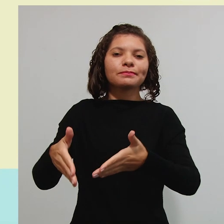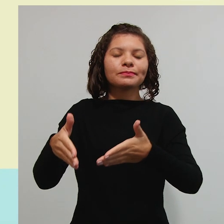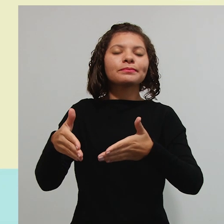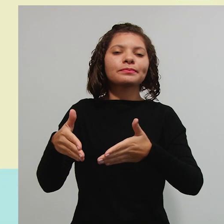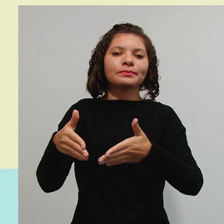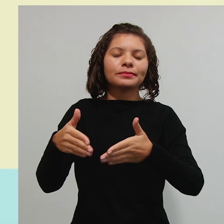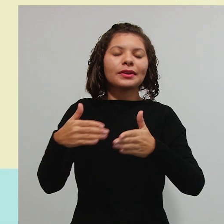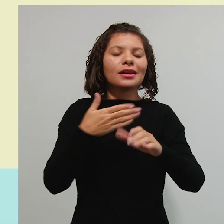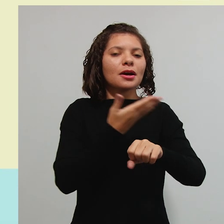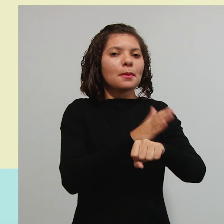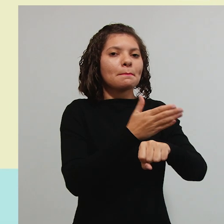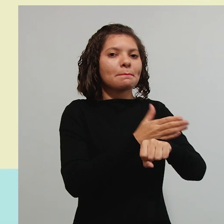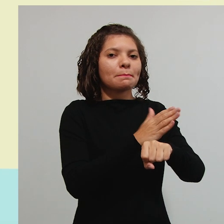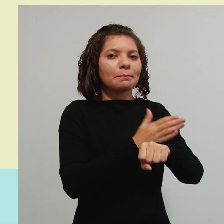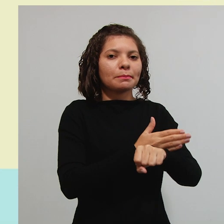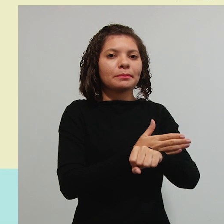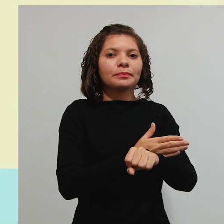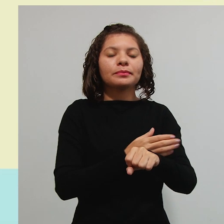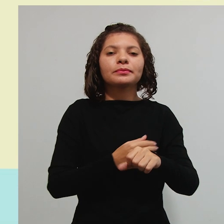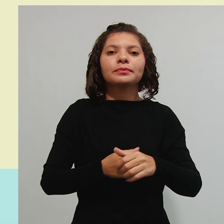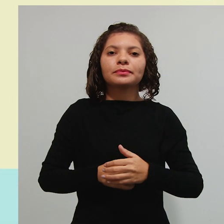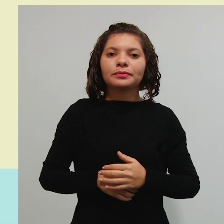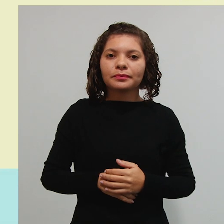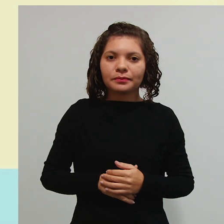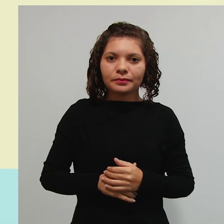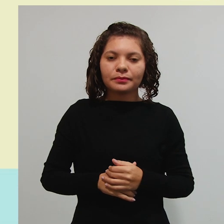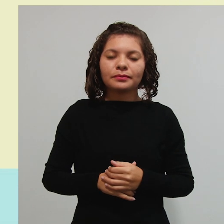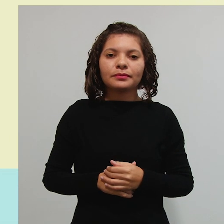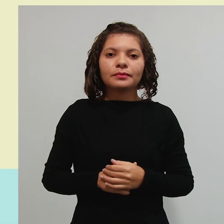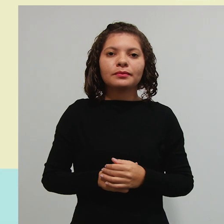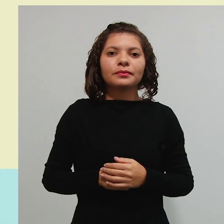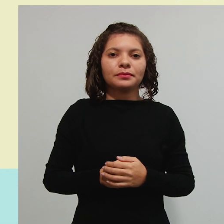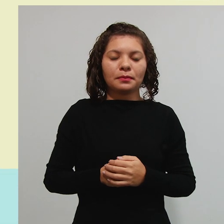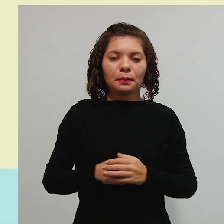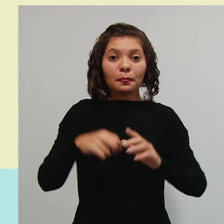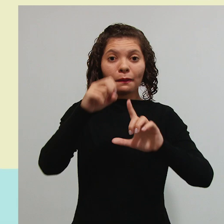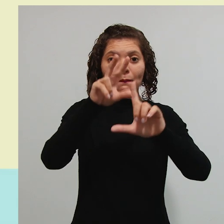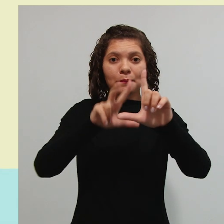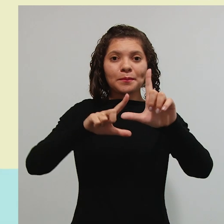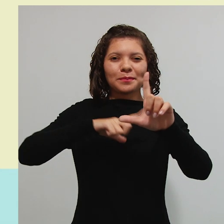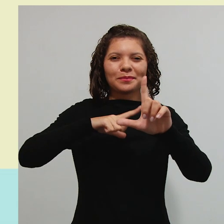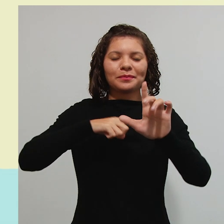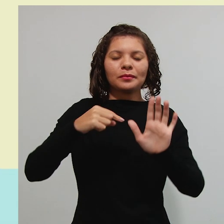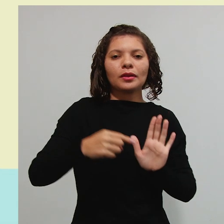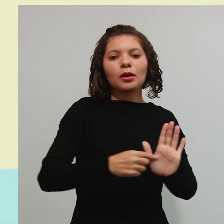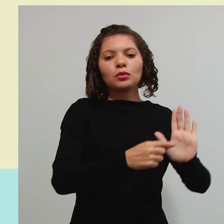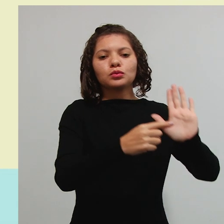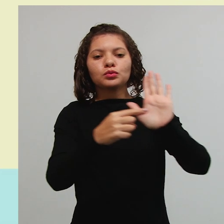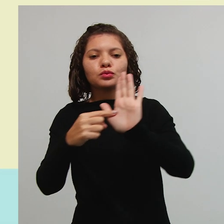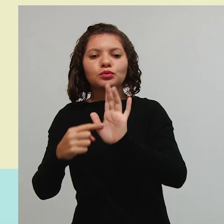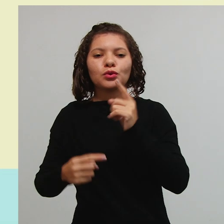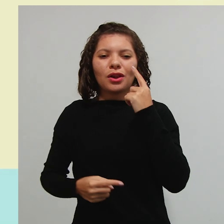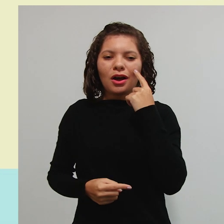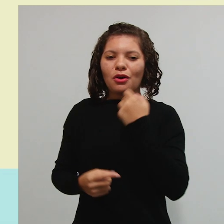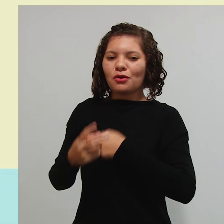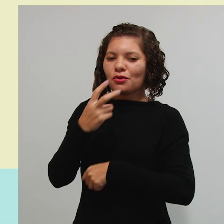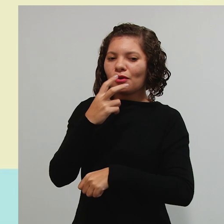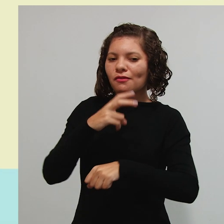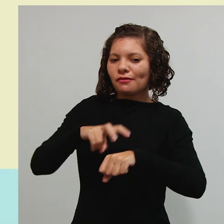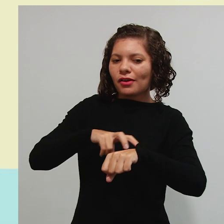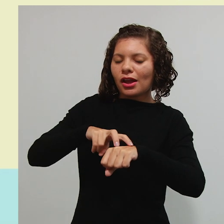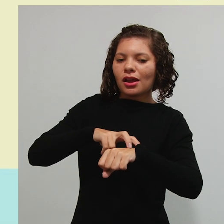nessa jornada de práticas. Então, na apresentação interativa, inclusive, que está disponível no ambiente, esses ícones verdinhos aqui